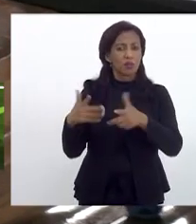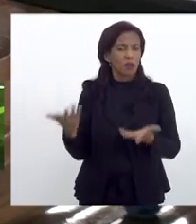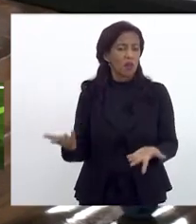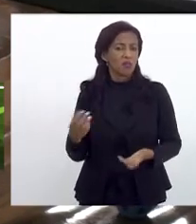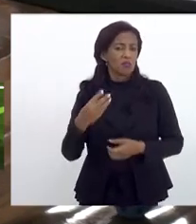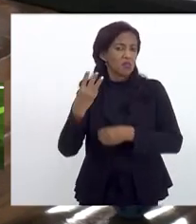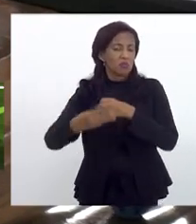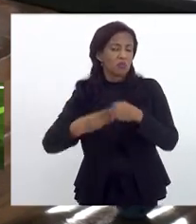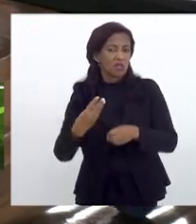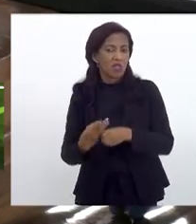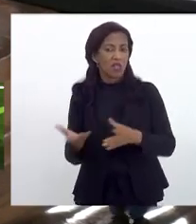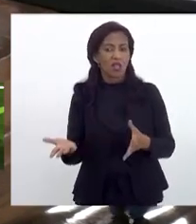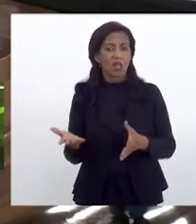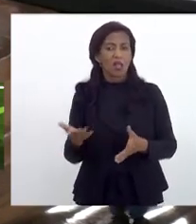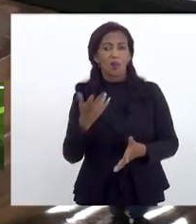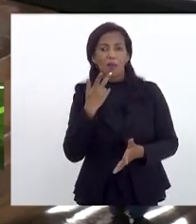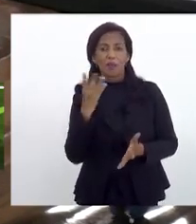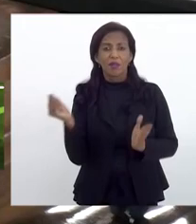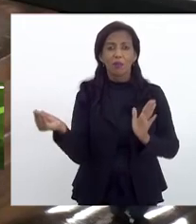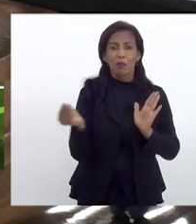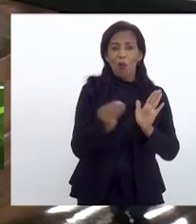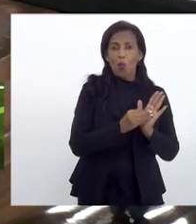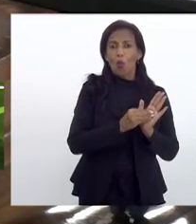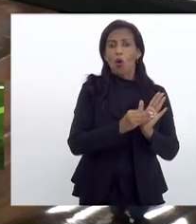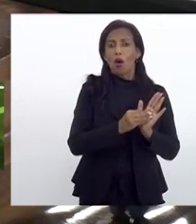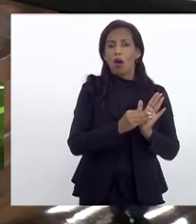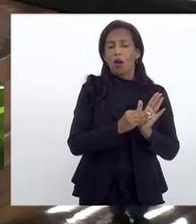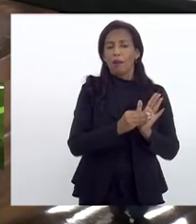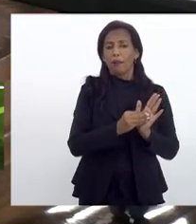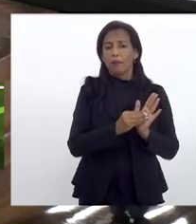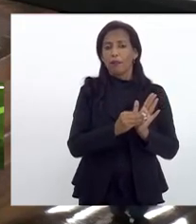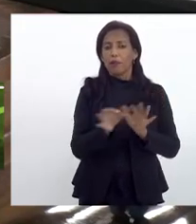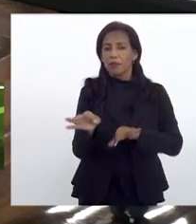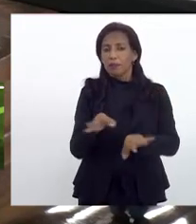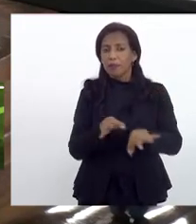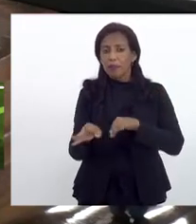é com triênio Disse alguma coisa Para ser produzida ainda